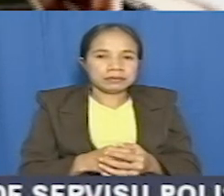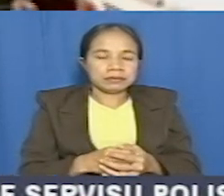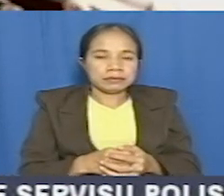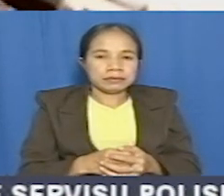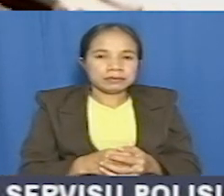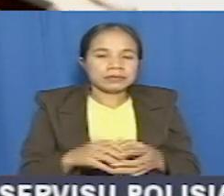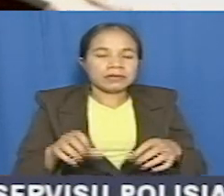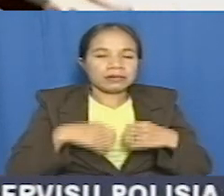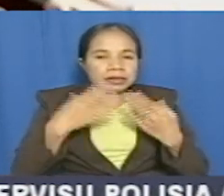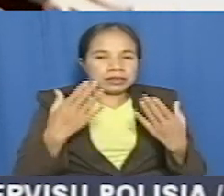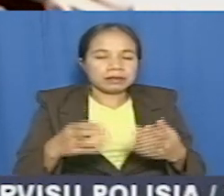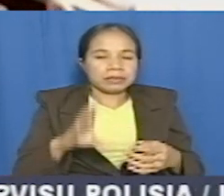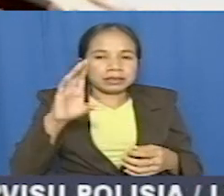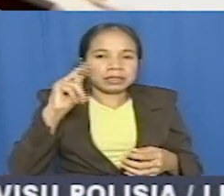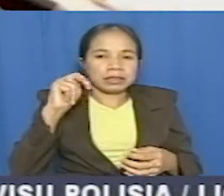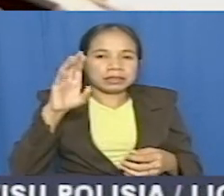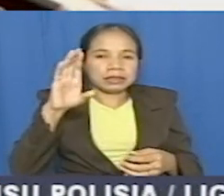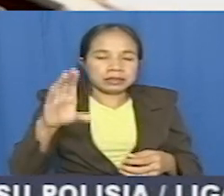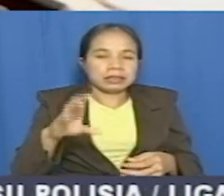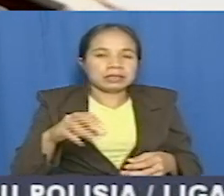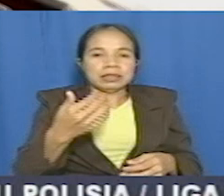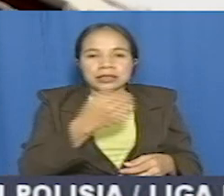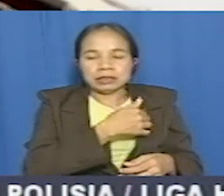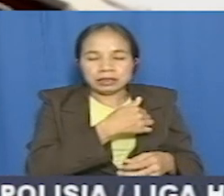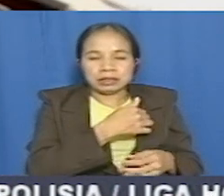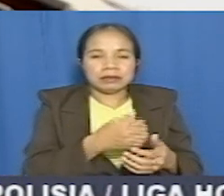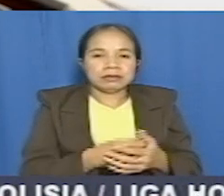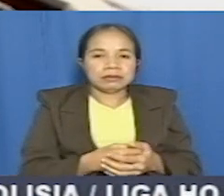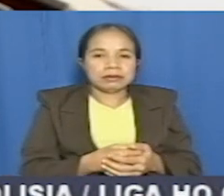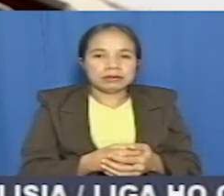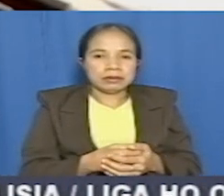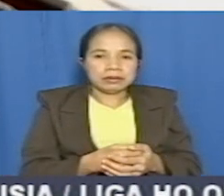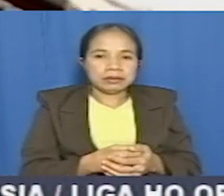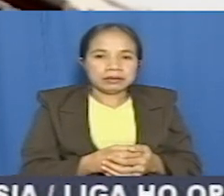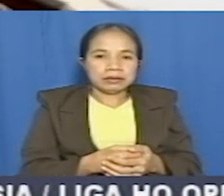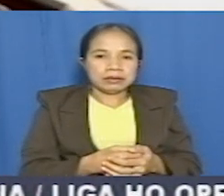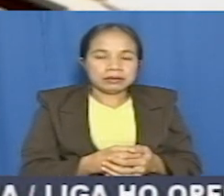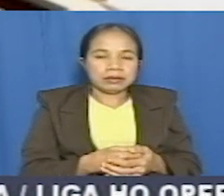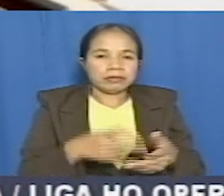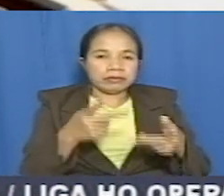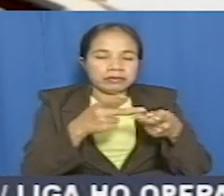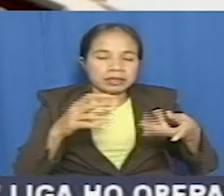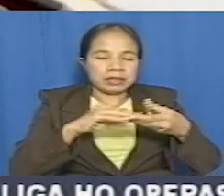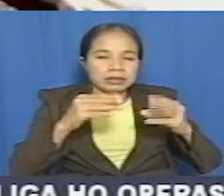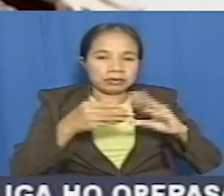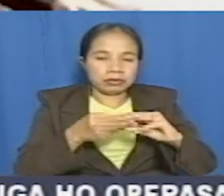não sabe que. CNC forte até a nascer de 2 de novembro de data. Até que até que sítio histórico de Timor no Barbara Claus,